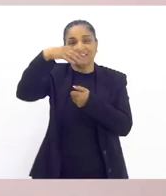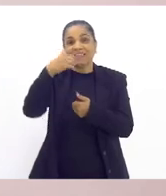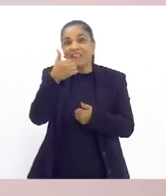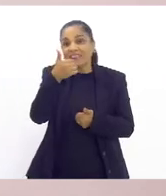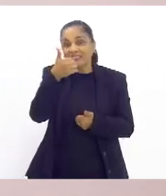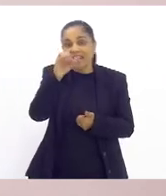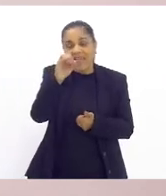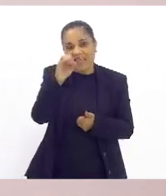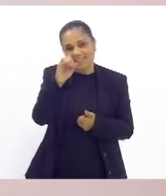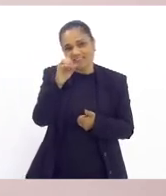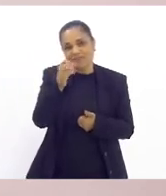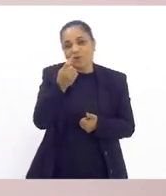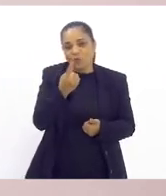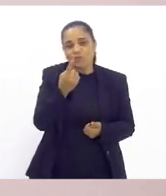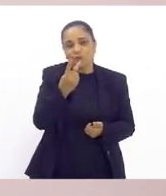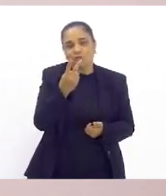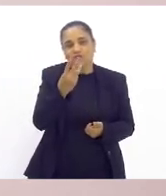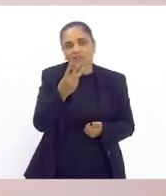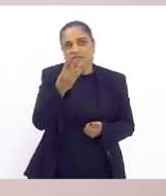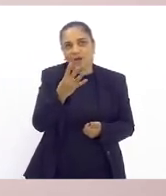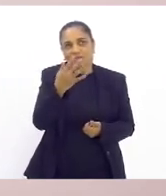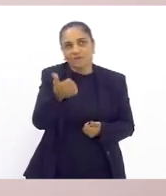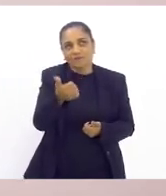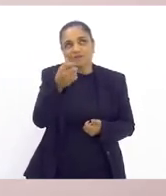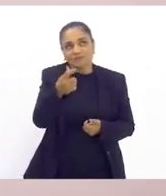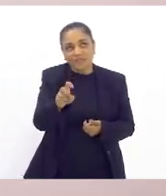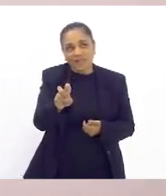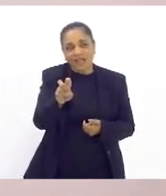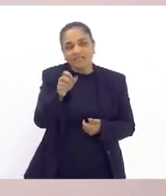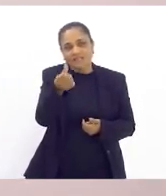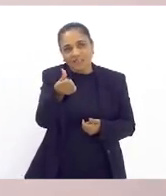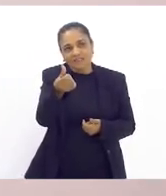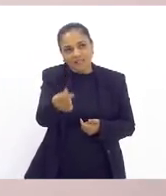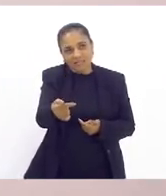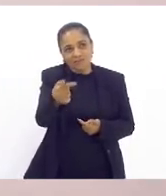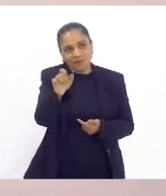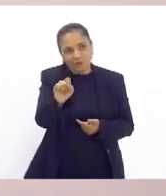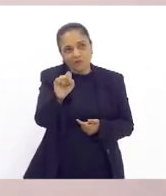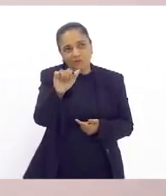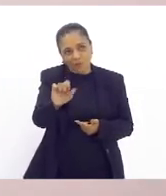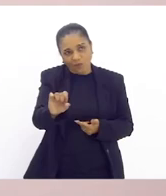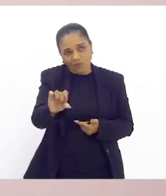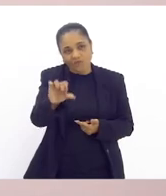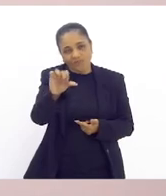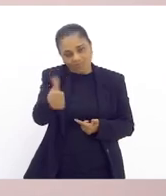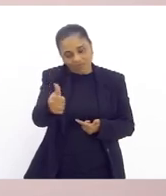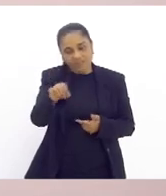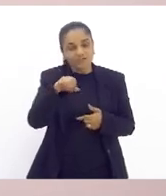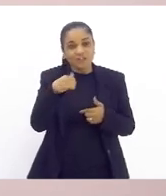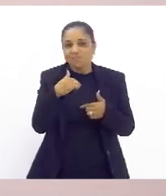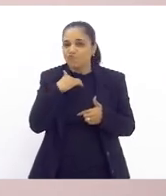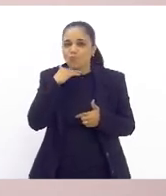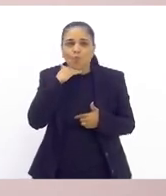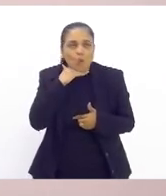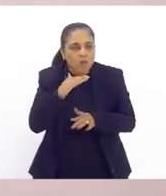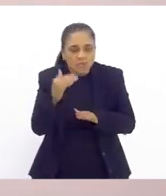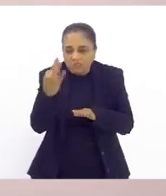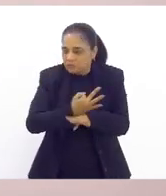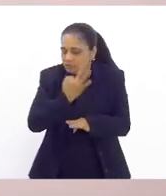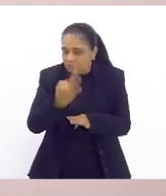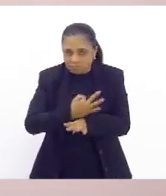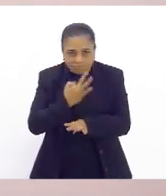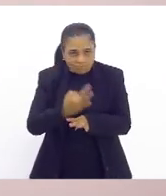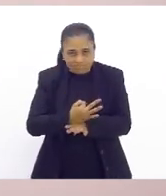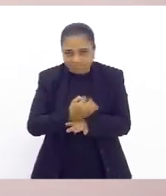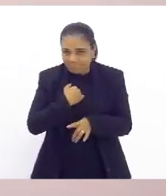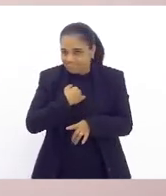a gente não aguenta não tem manutenção a população chegou em mim e falou tem